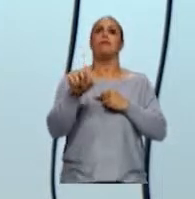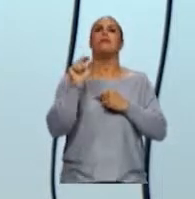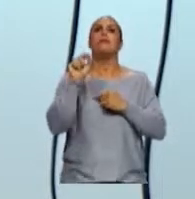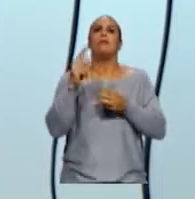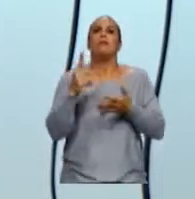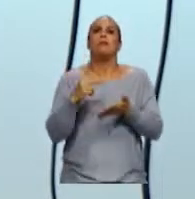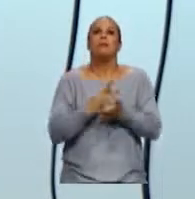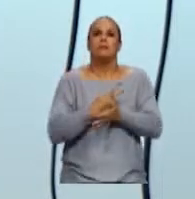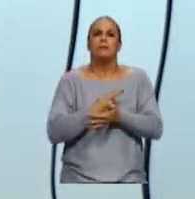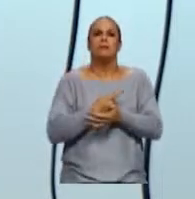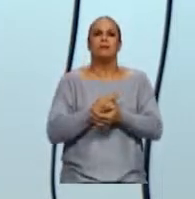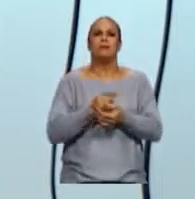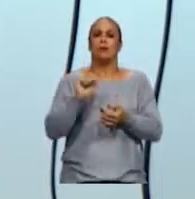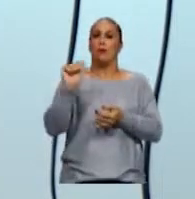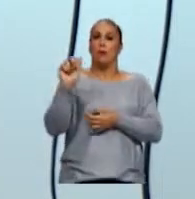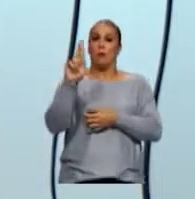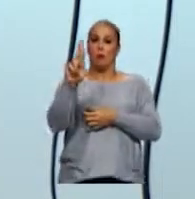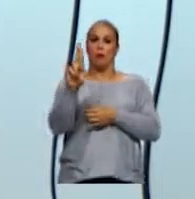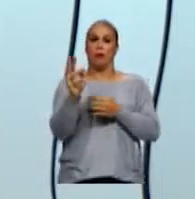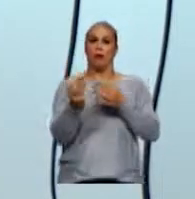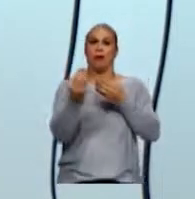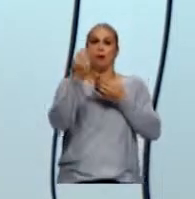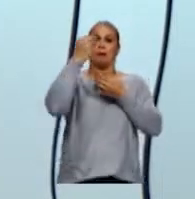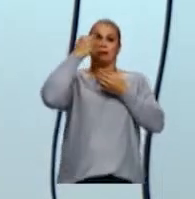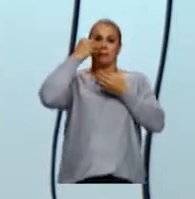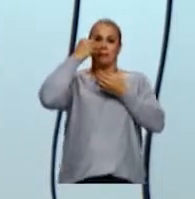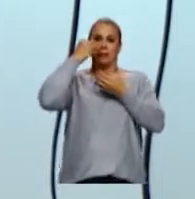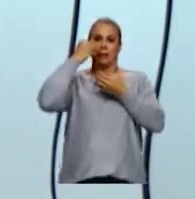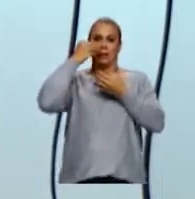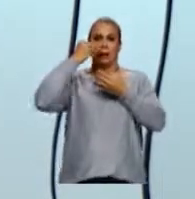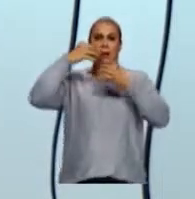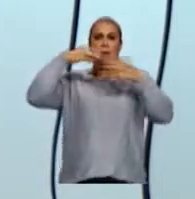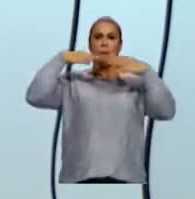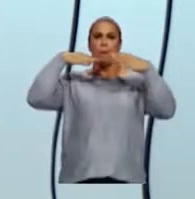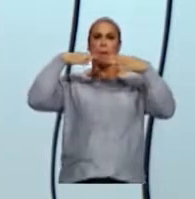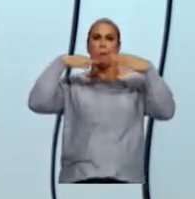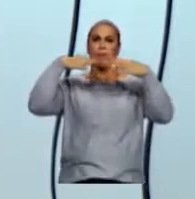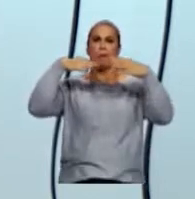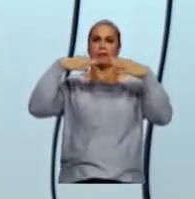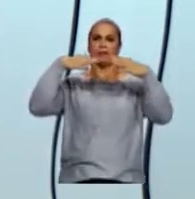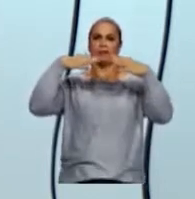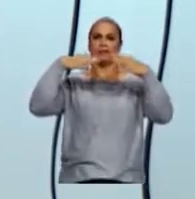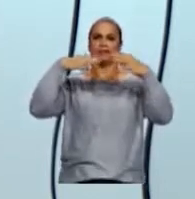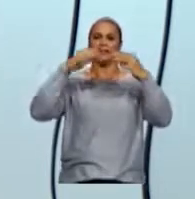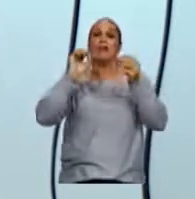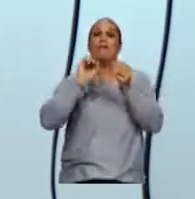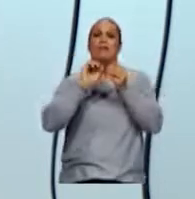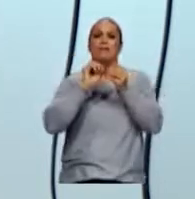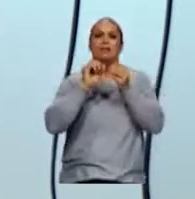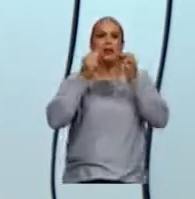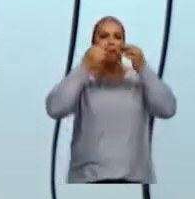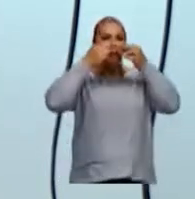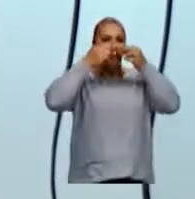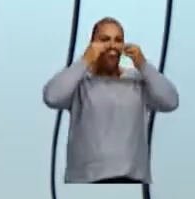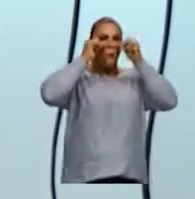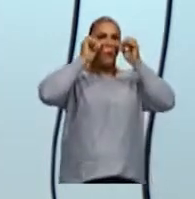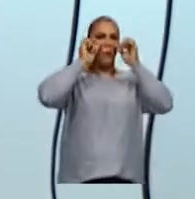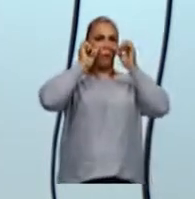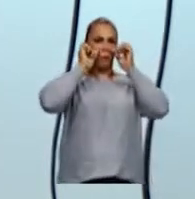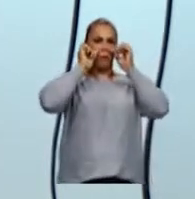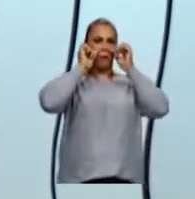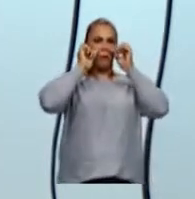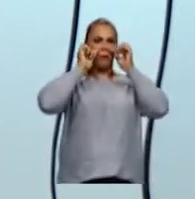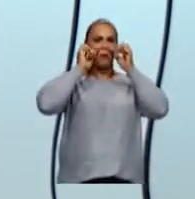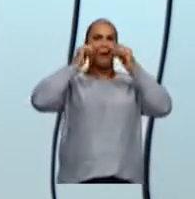dentro das narinas para fazer com que suas fossas nasais consigam captar as impurezas